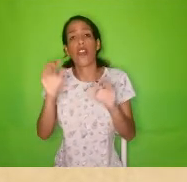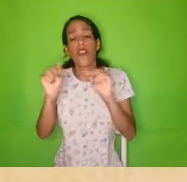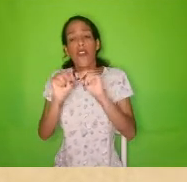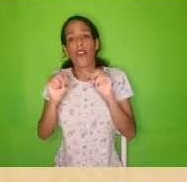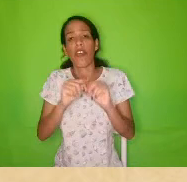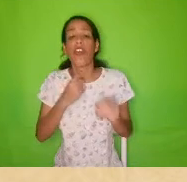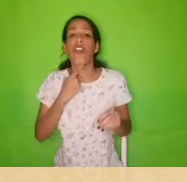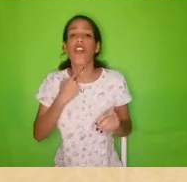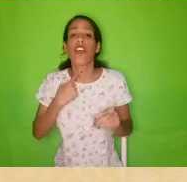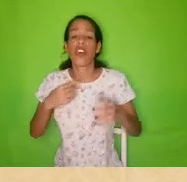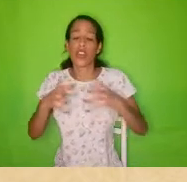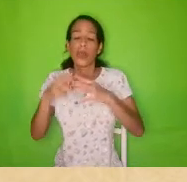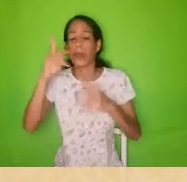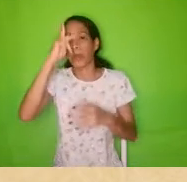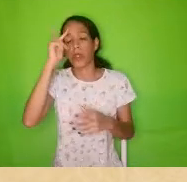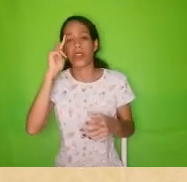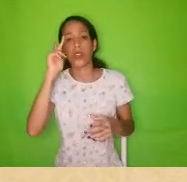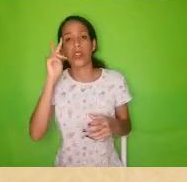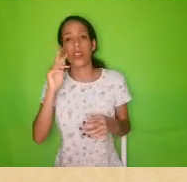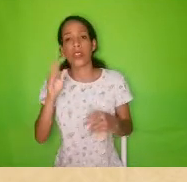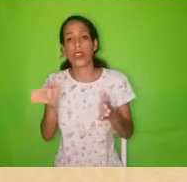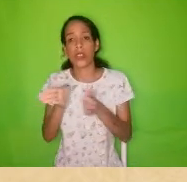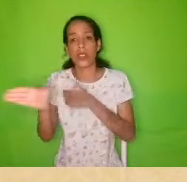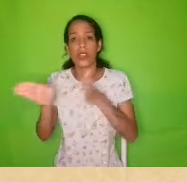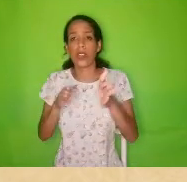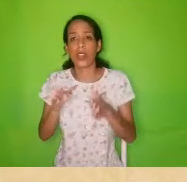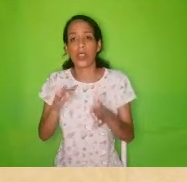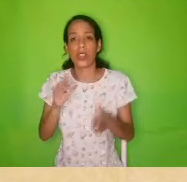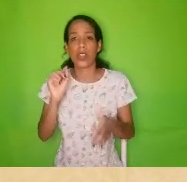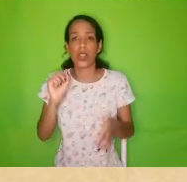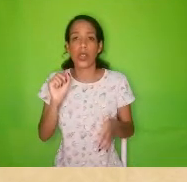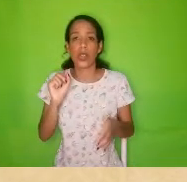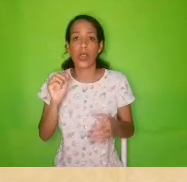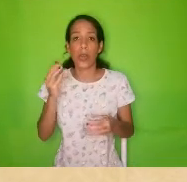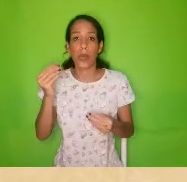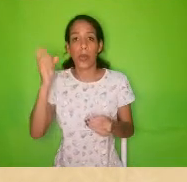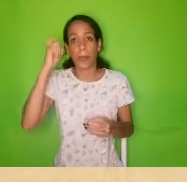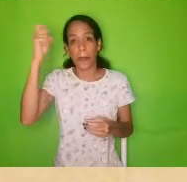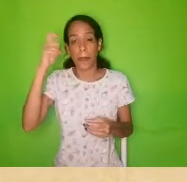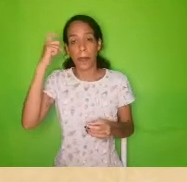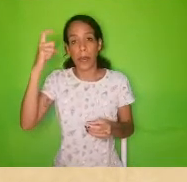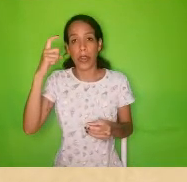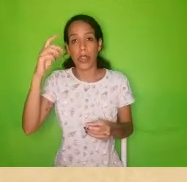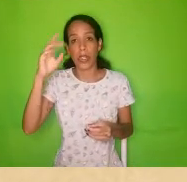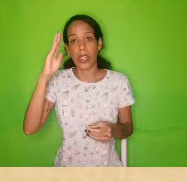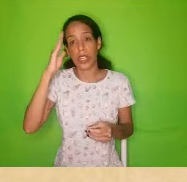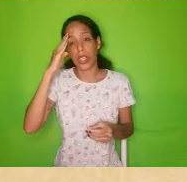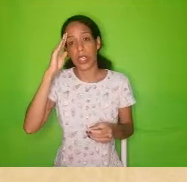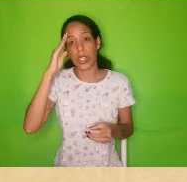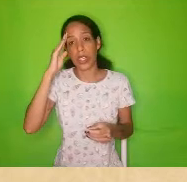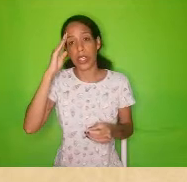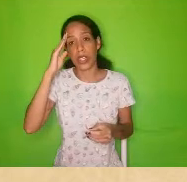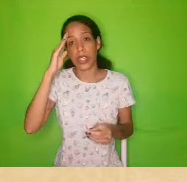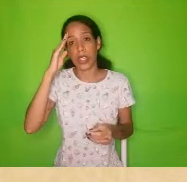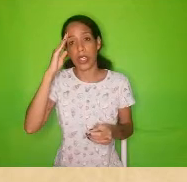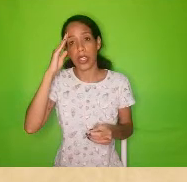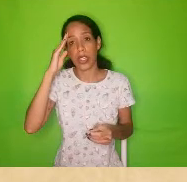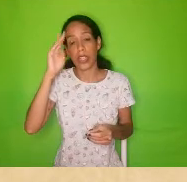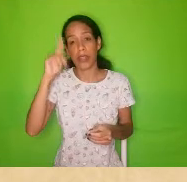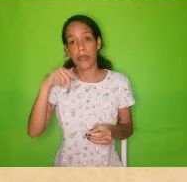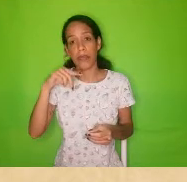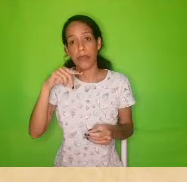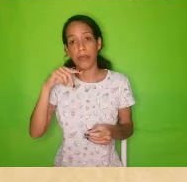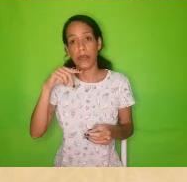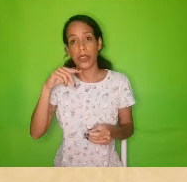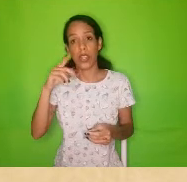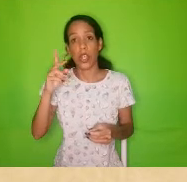sociedade escravista. Hoje, a gente está muito preocupado em entender, né, para quando a gente